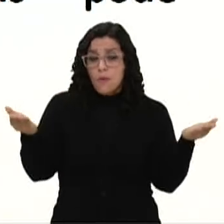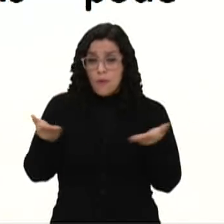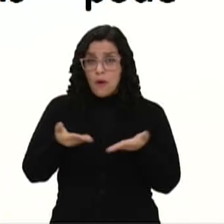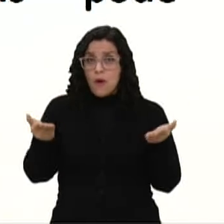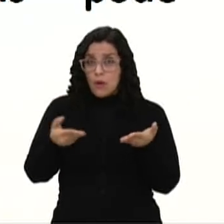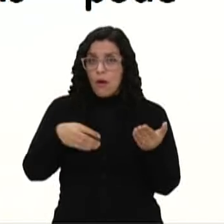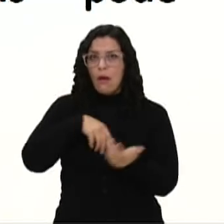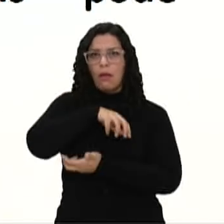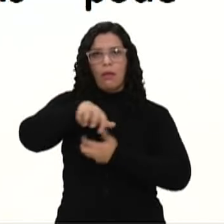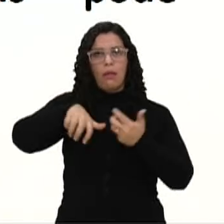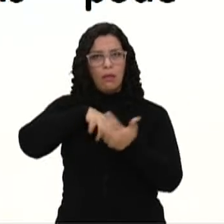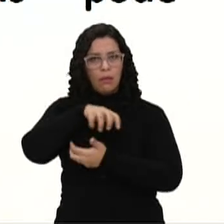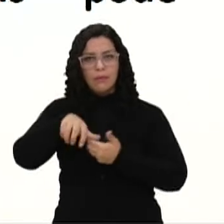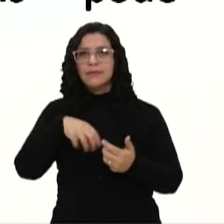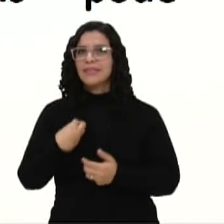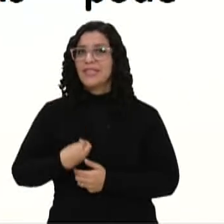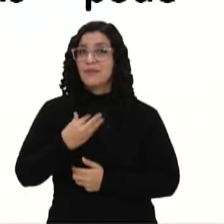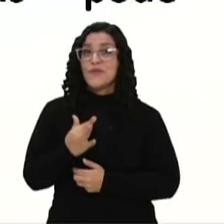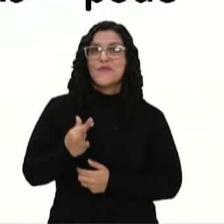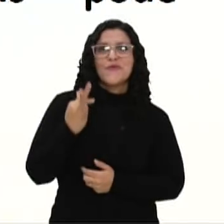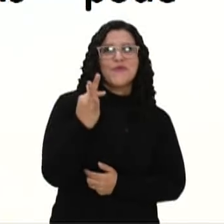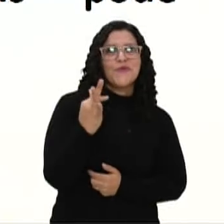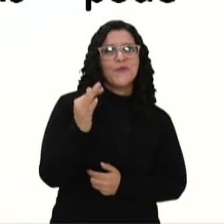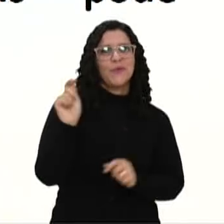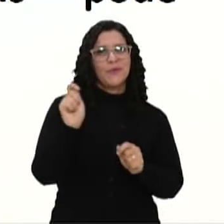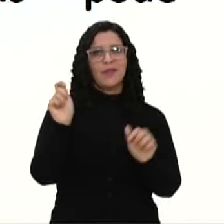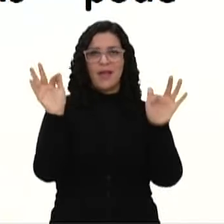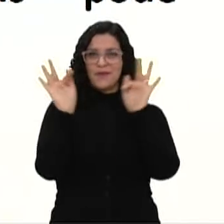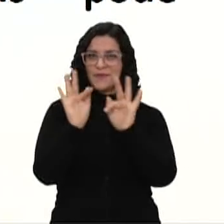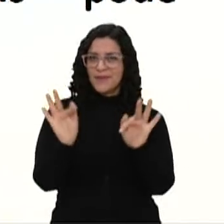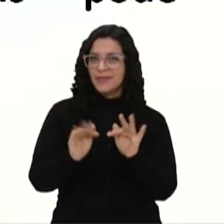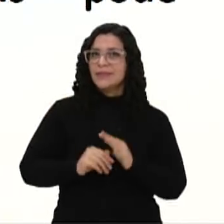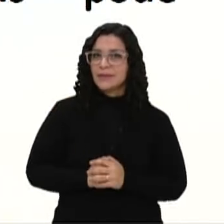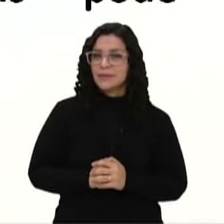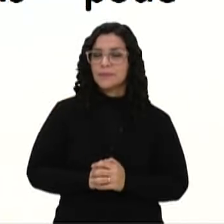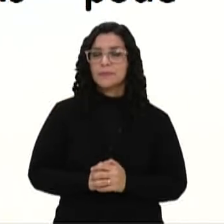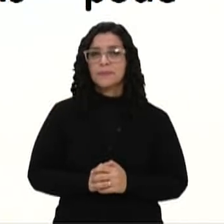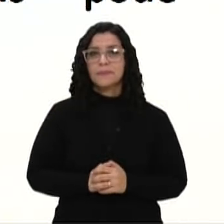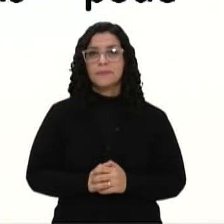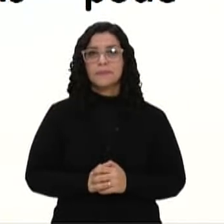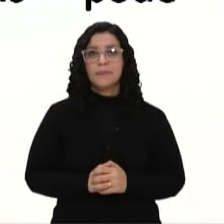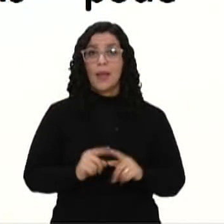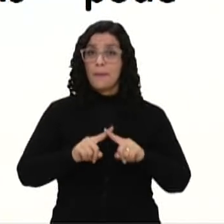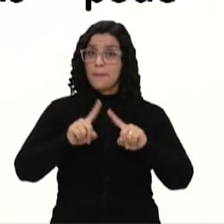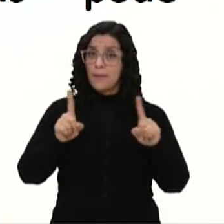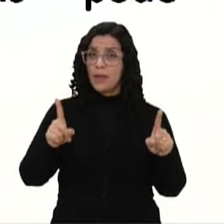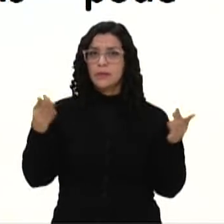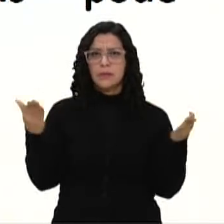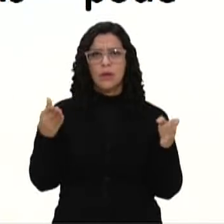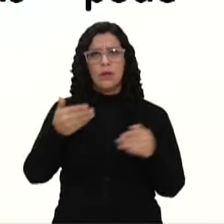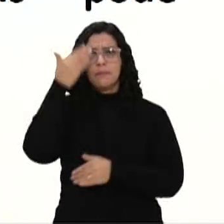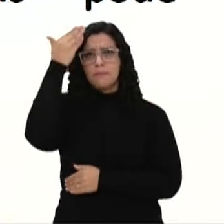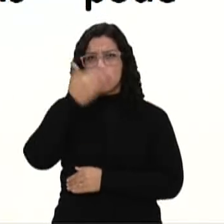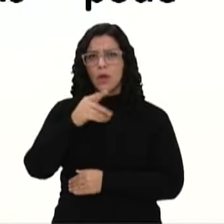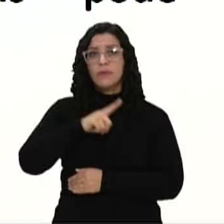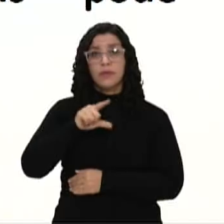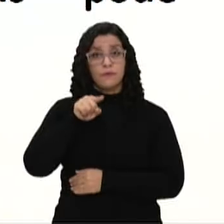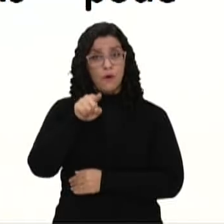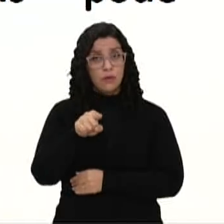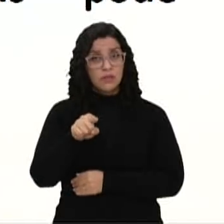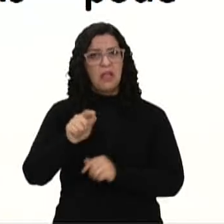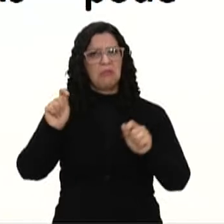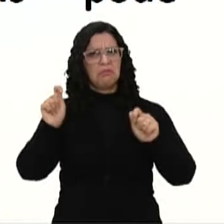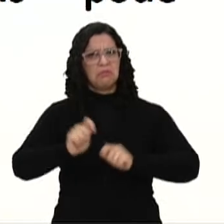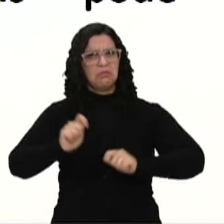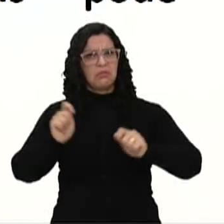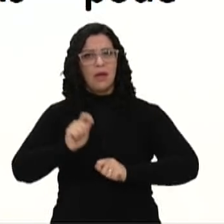presente tumultuoso com um futuro eventualmente feliz. Mas está provado que tu és bem